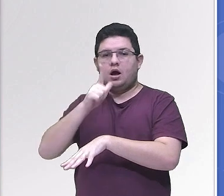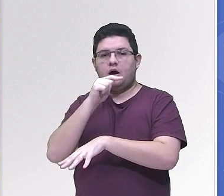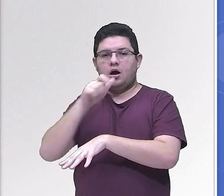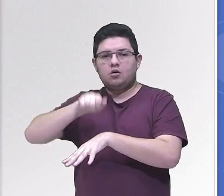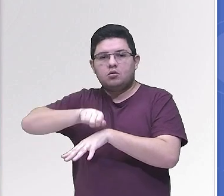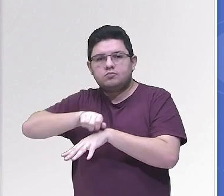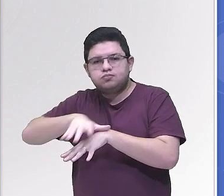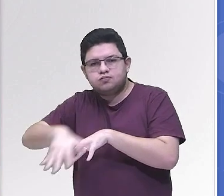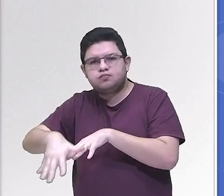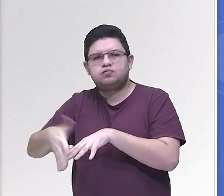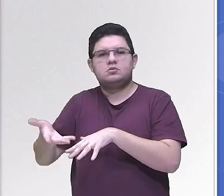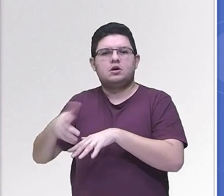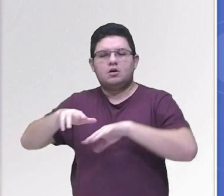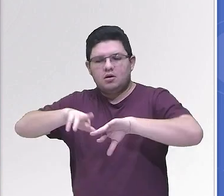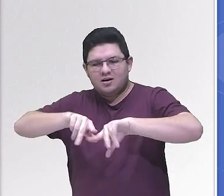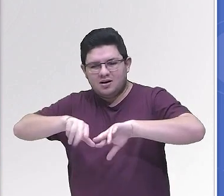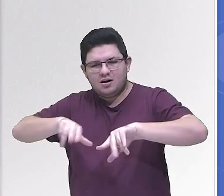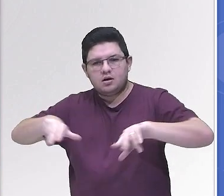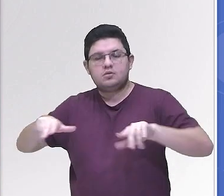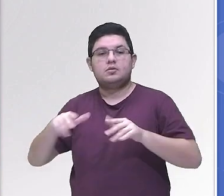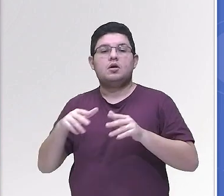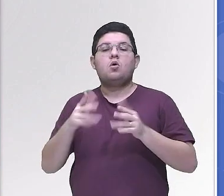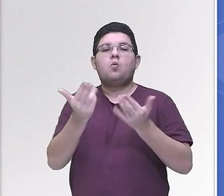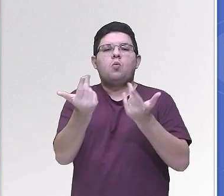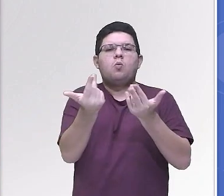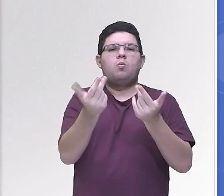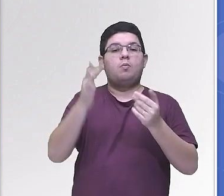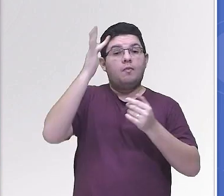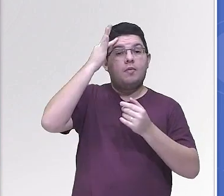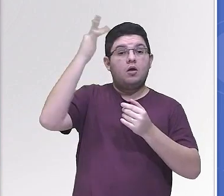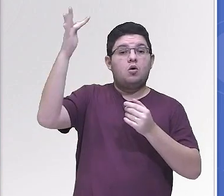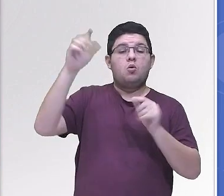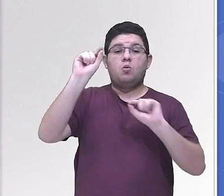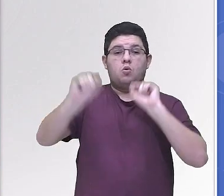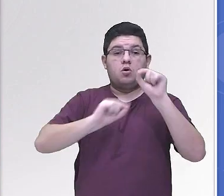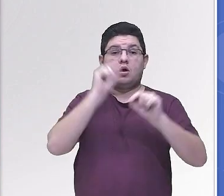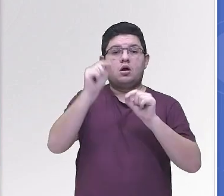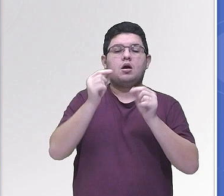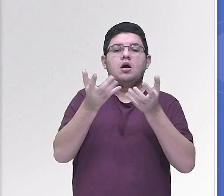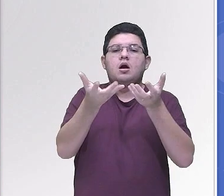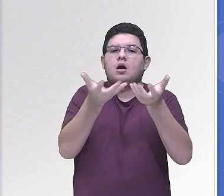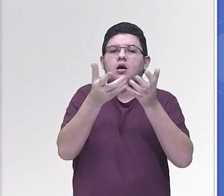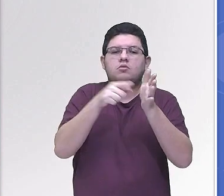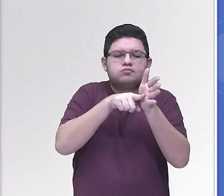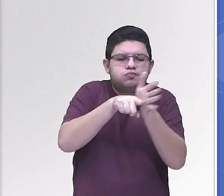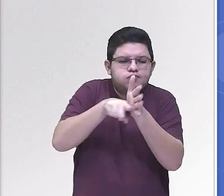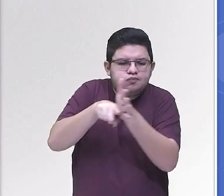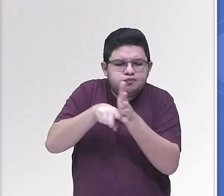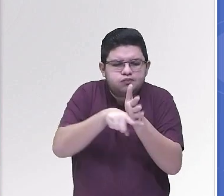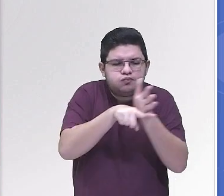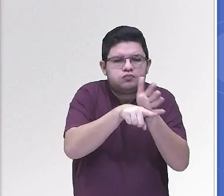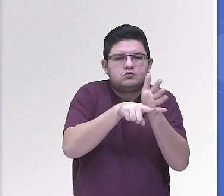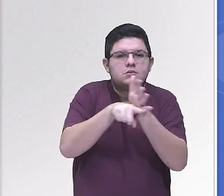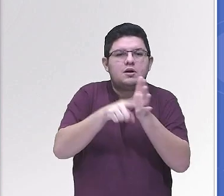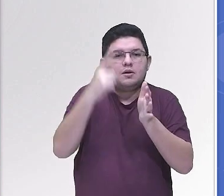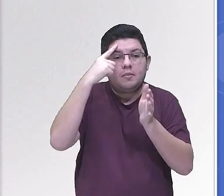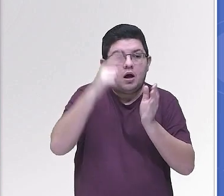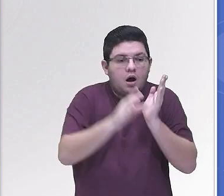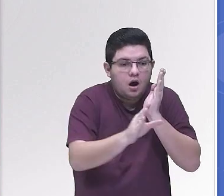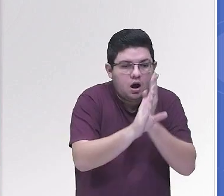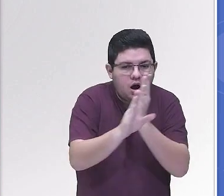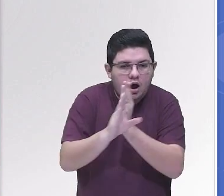sendo radical? Ela busca uma realidade que vai além das questões imediatas,